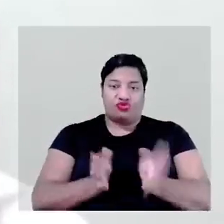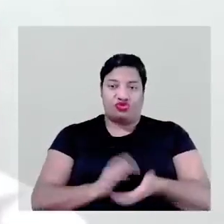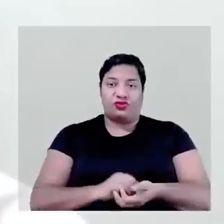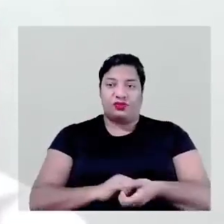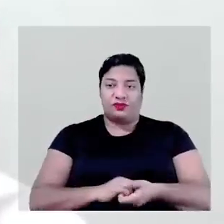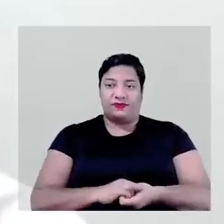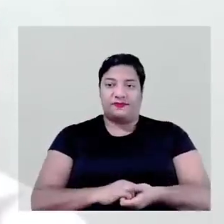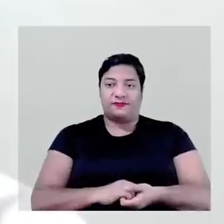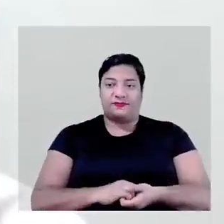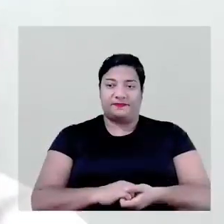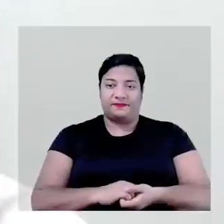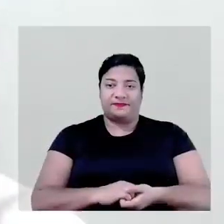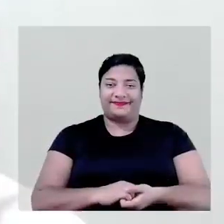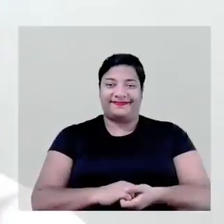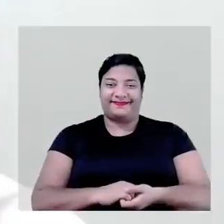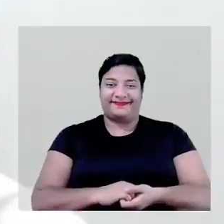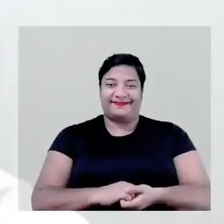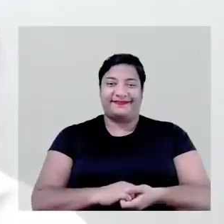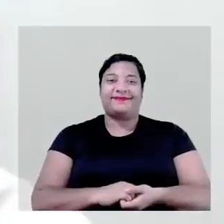Conseguiu?